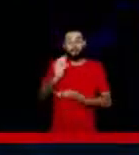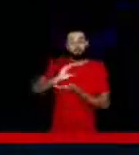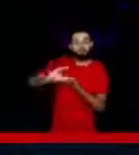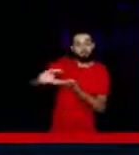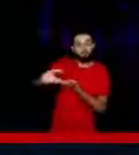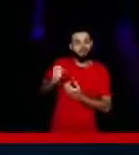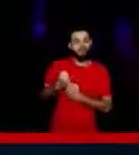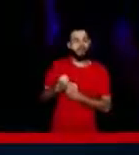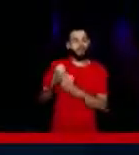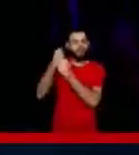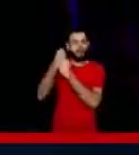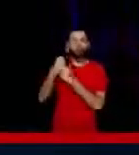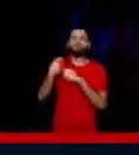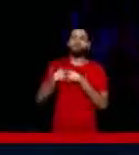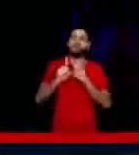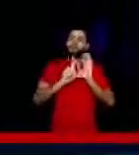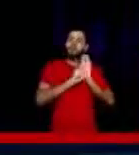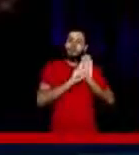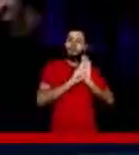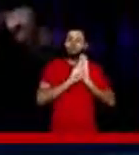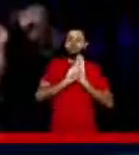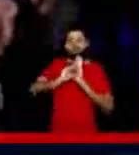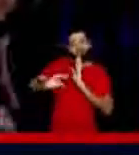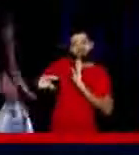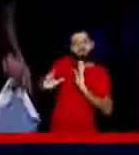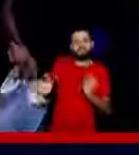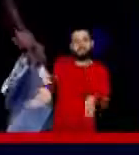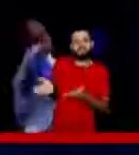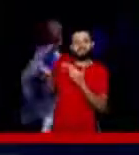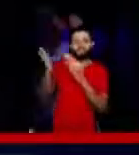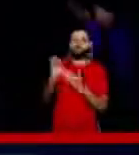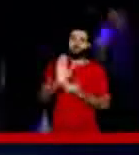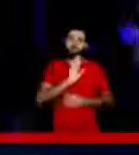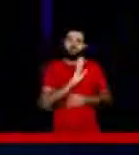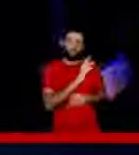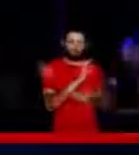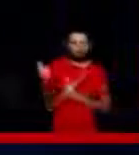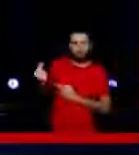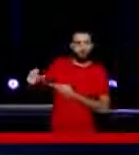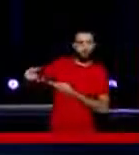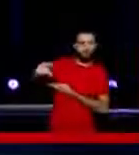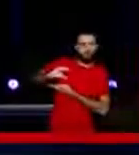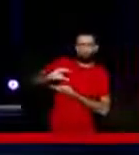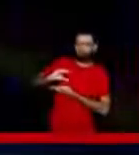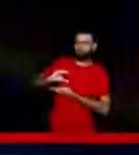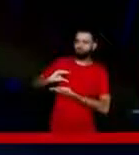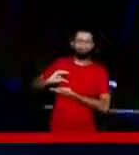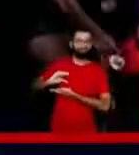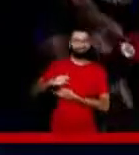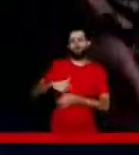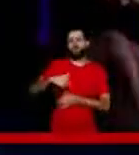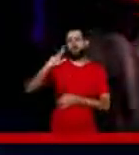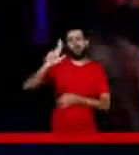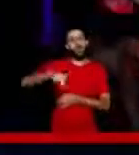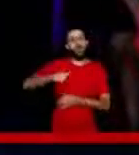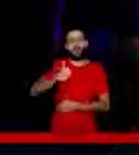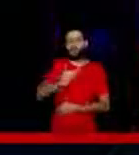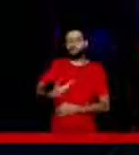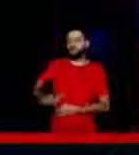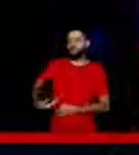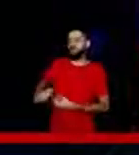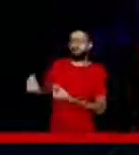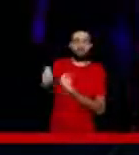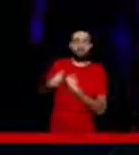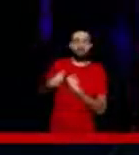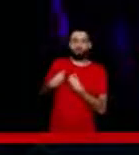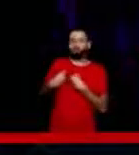imprensa de poder questionar e perguntar e me dar a oportunidade de poder aqui esclarecer aos ouvintes. Imagine se eu não tivesse a oportunidade